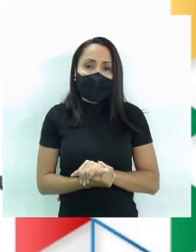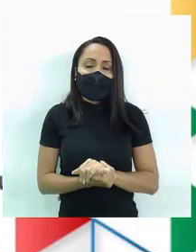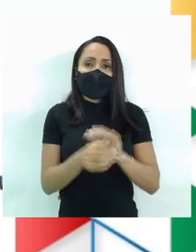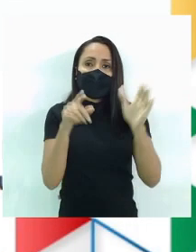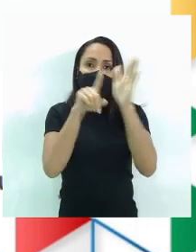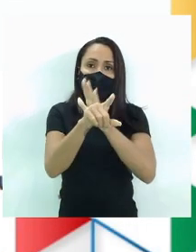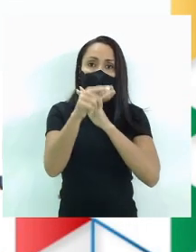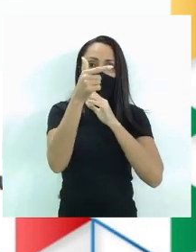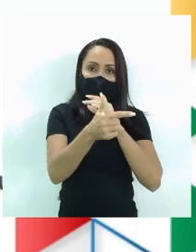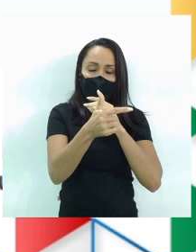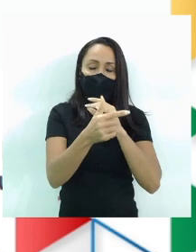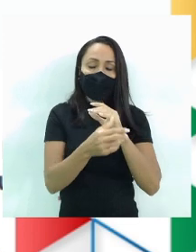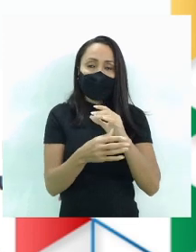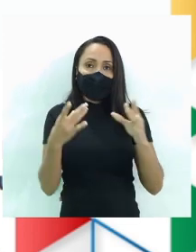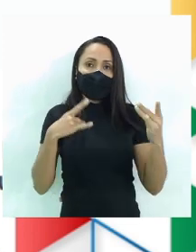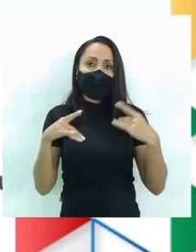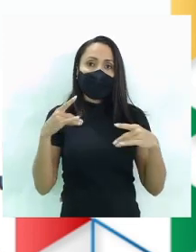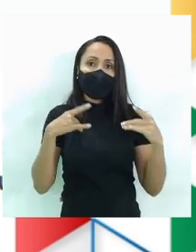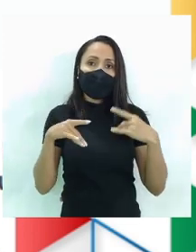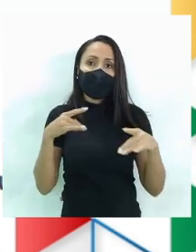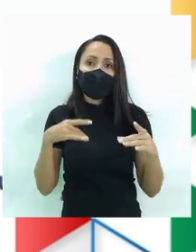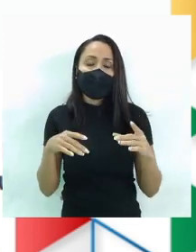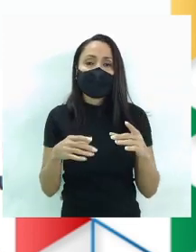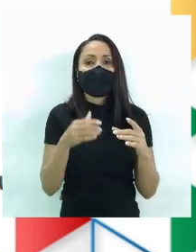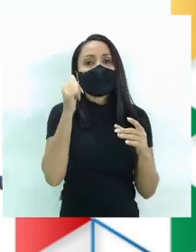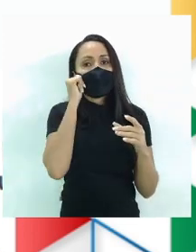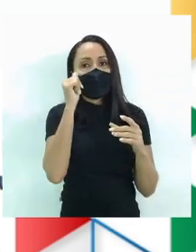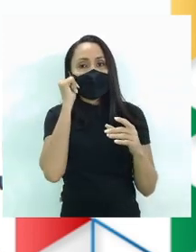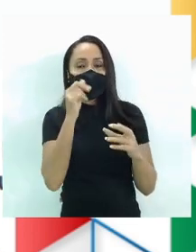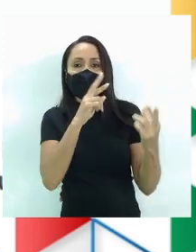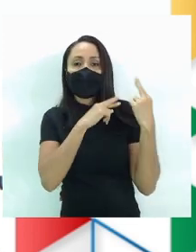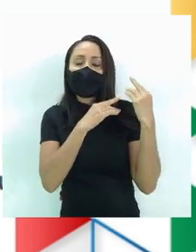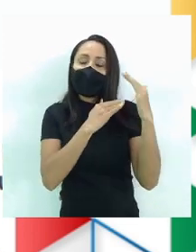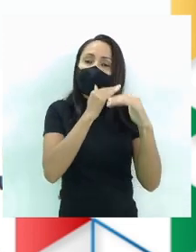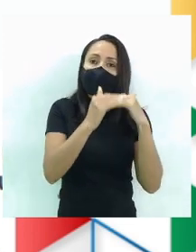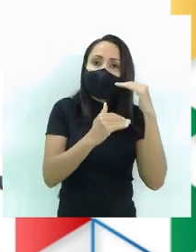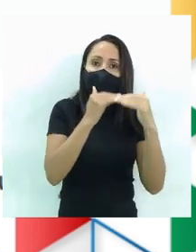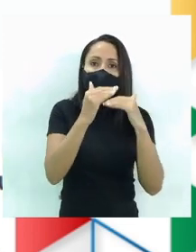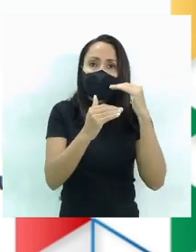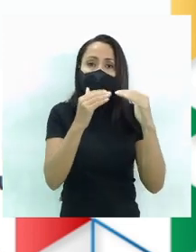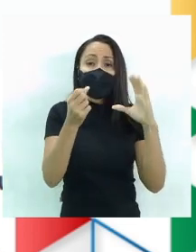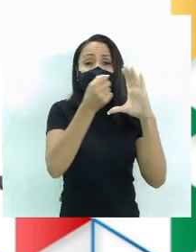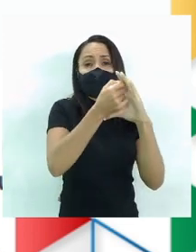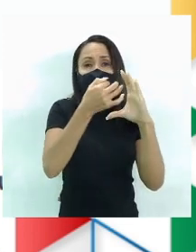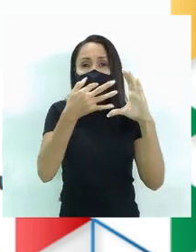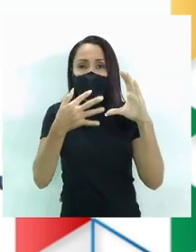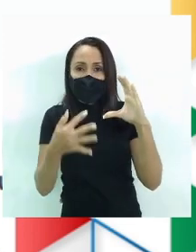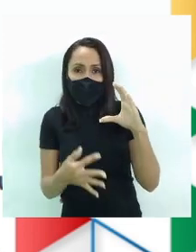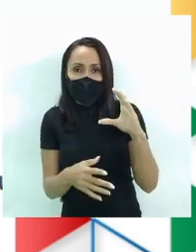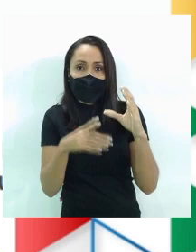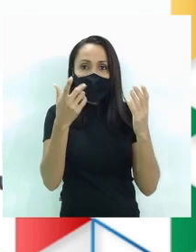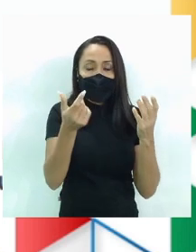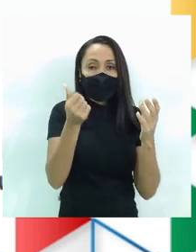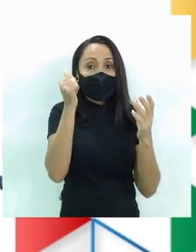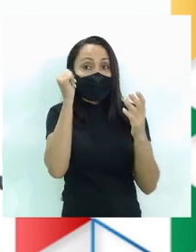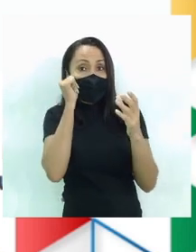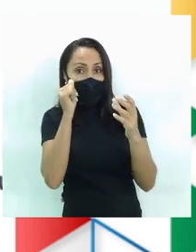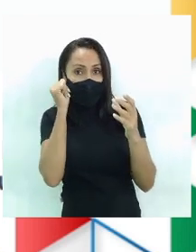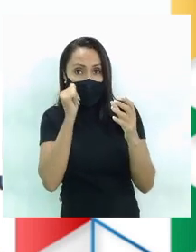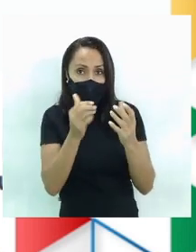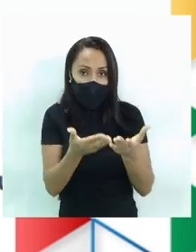2. Os hormônios sexuais femininos são responsáveis pelo desenvolvimento das características sexuais